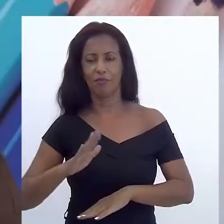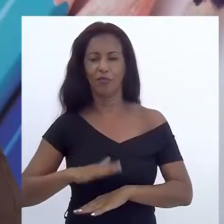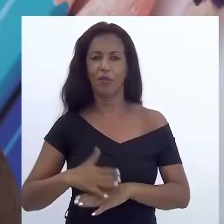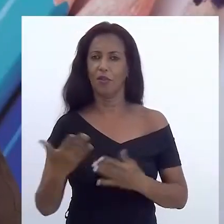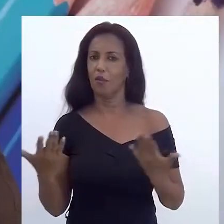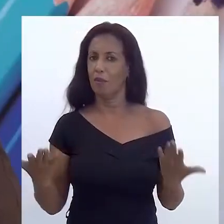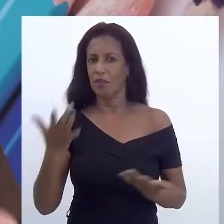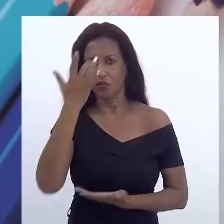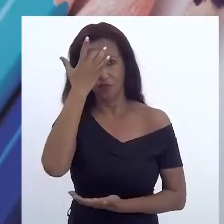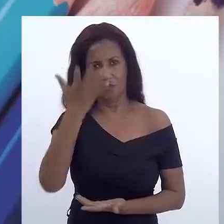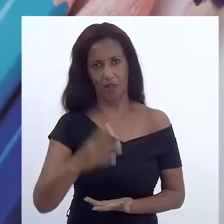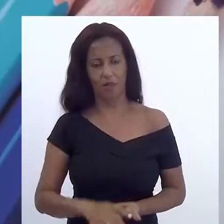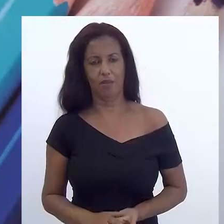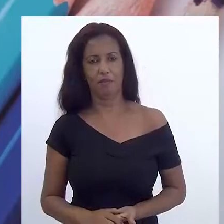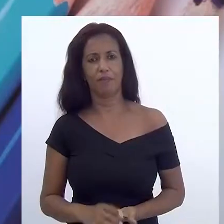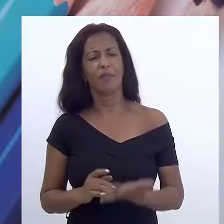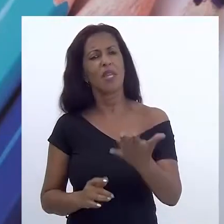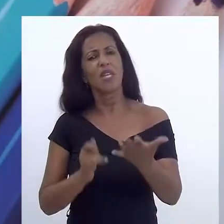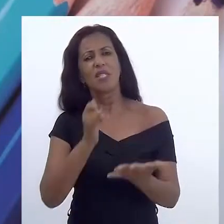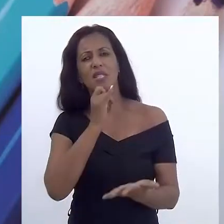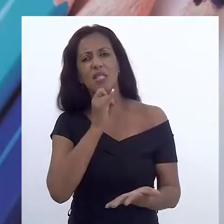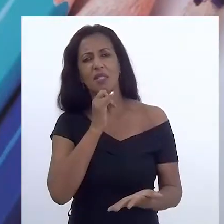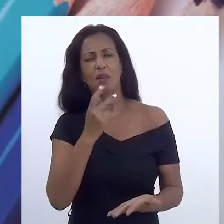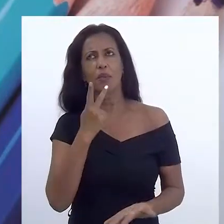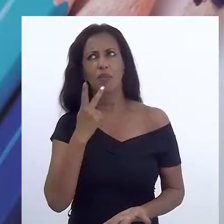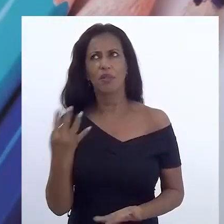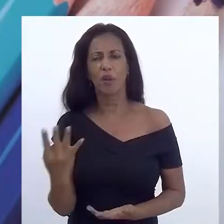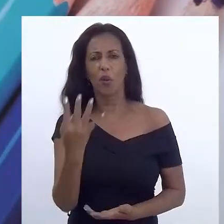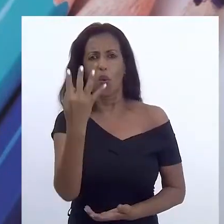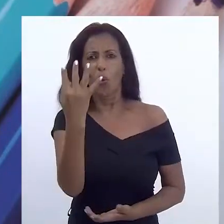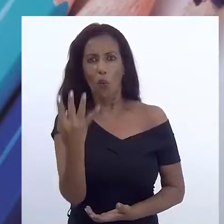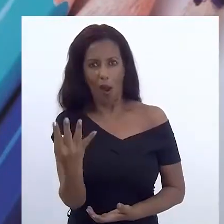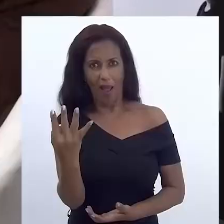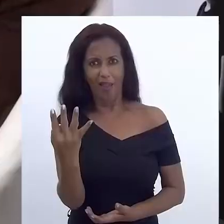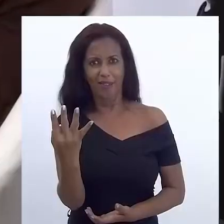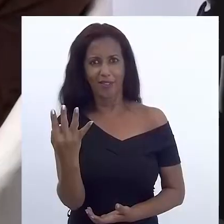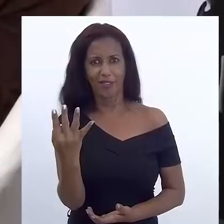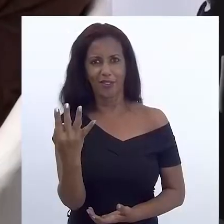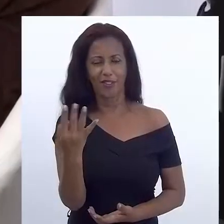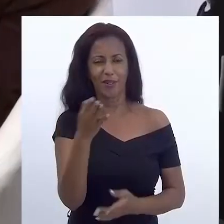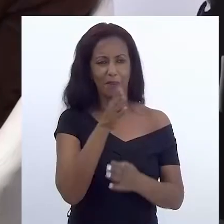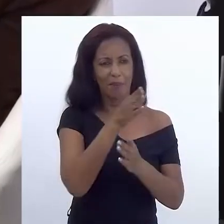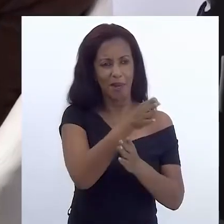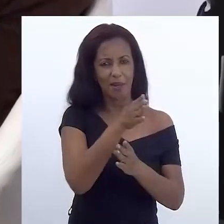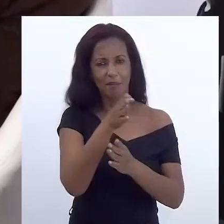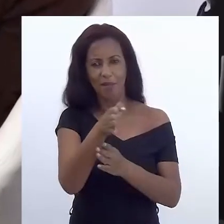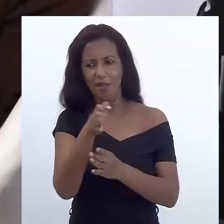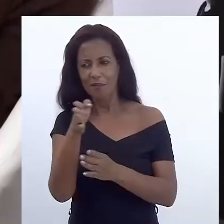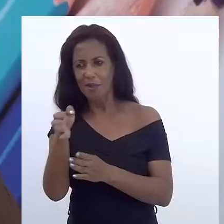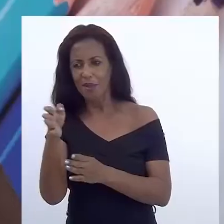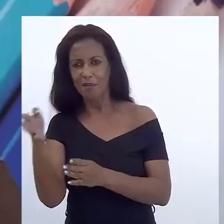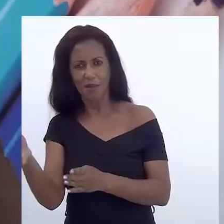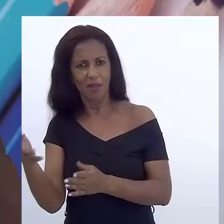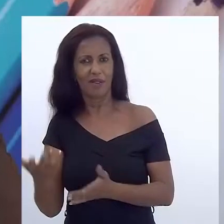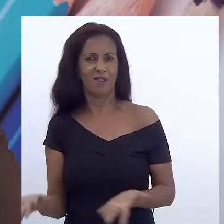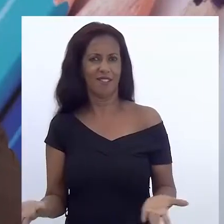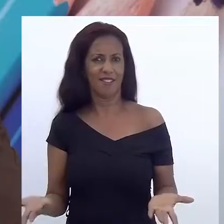fácil. Esse exemplo que você deu de 4 sessões contra 2 anos de terapia sem animal, nossa,